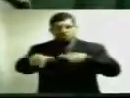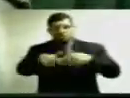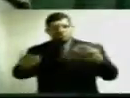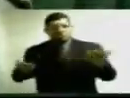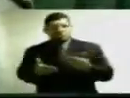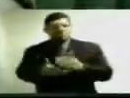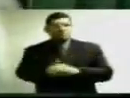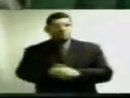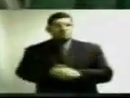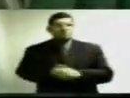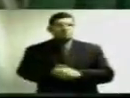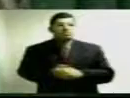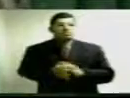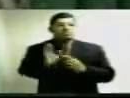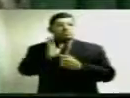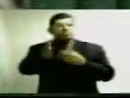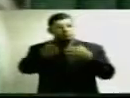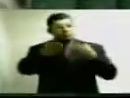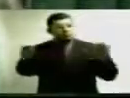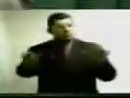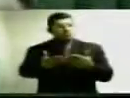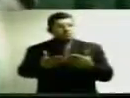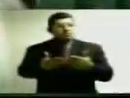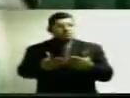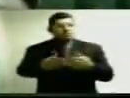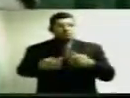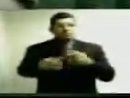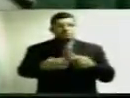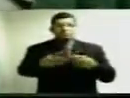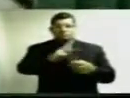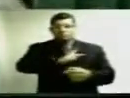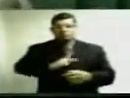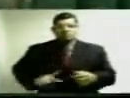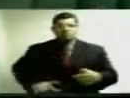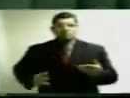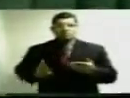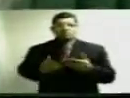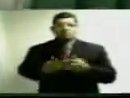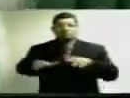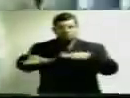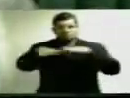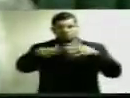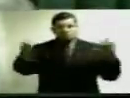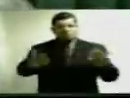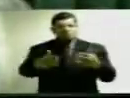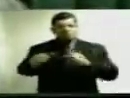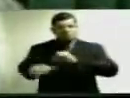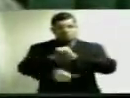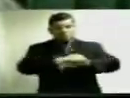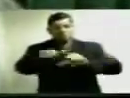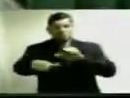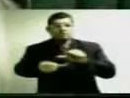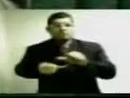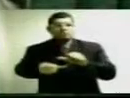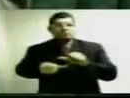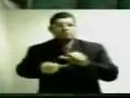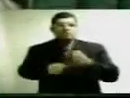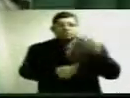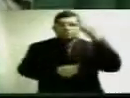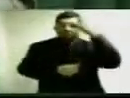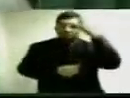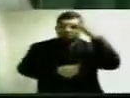área dão um parecer favorável à cassação do parlamentar e o plenário modifica